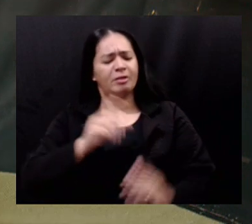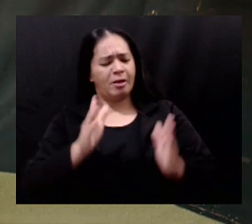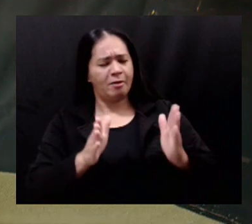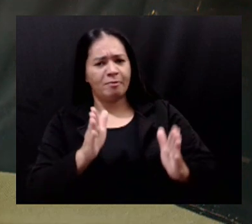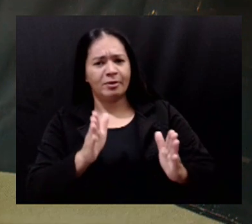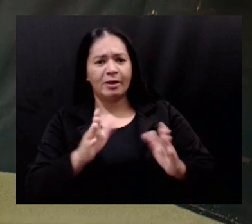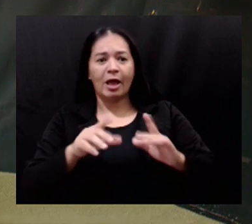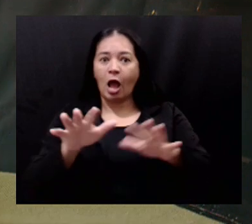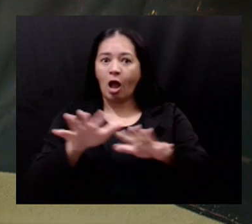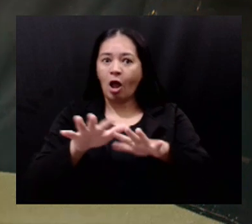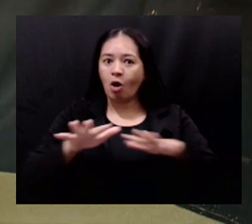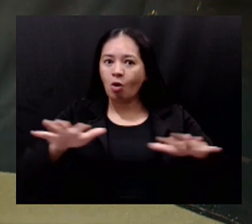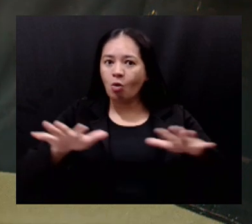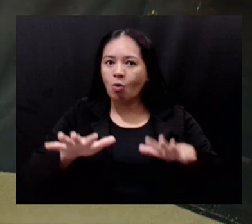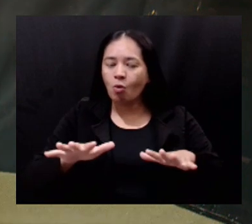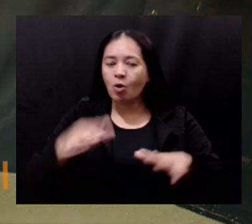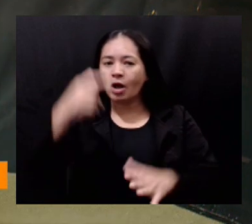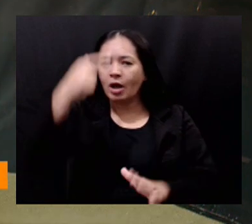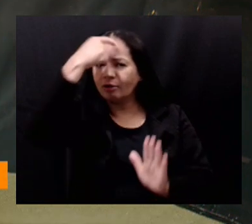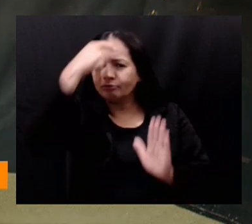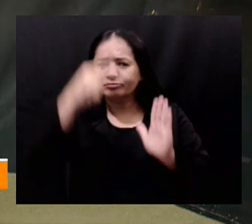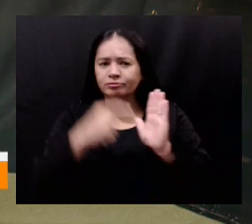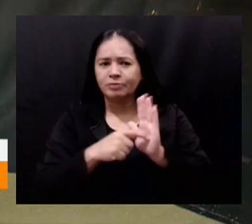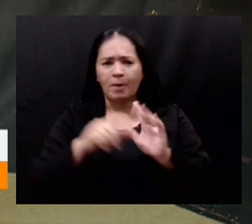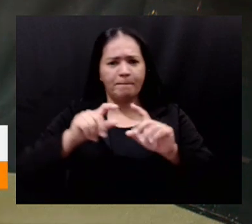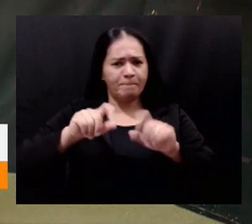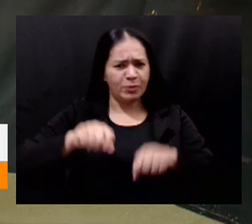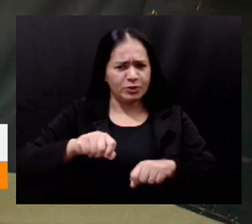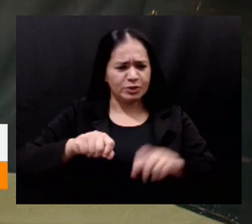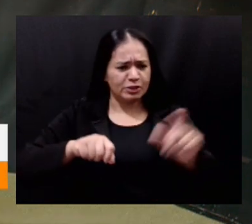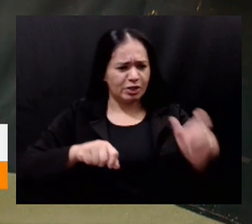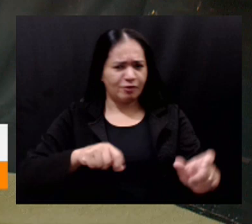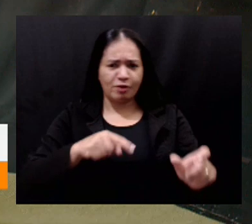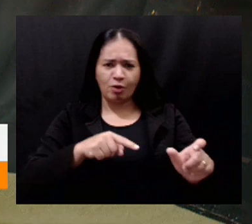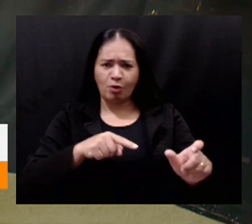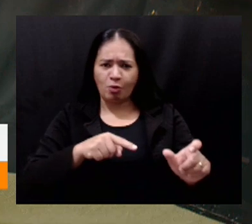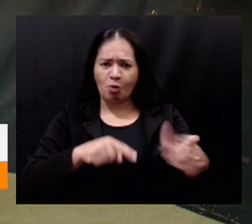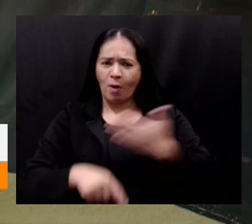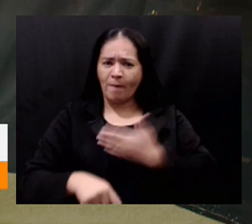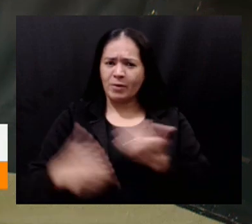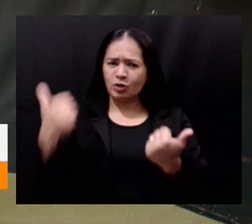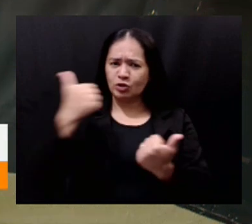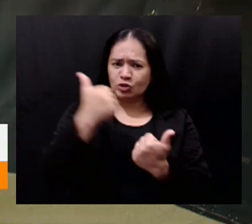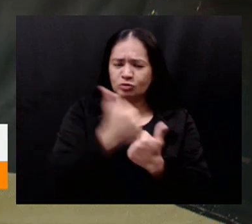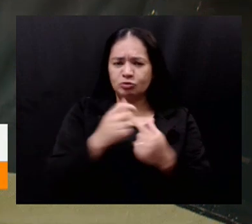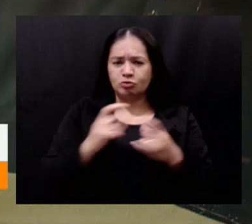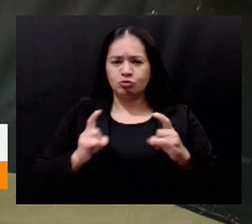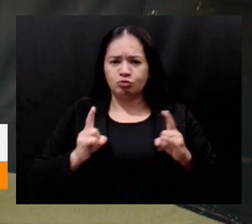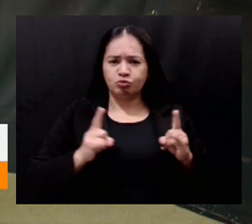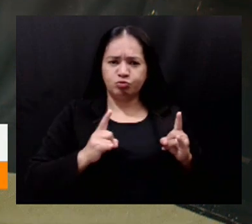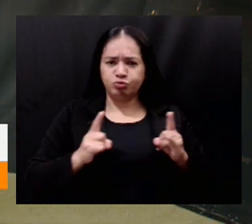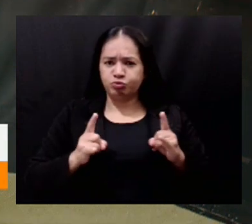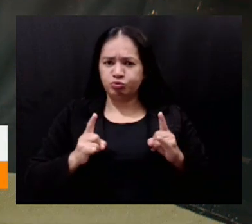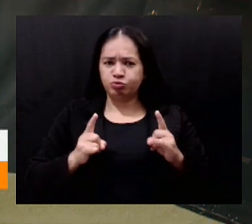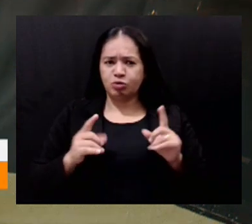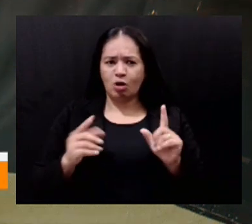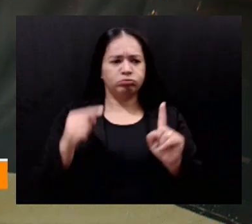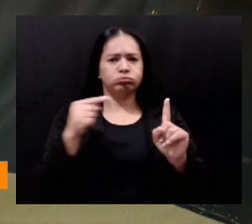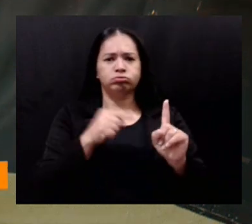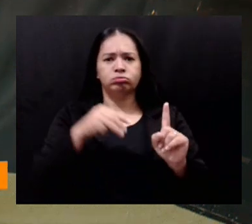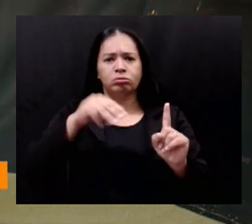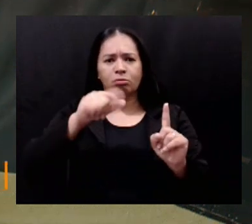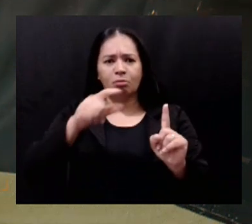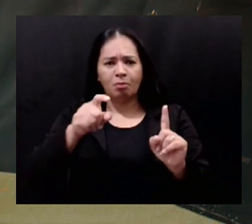é possível substituir um amigo por um robô? Mark Zuckerberg, o CEO da Meta, afirmou recentemente que a